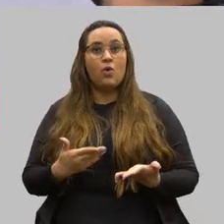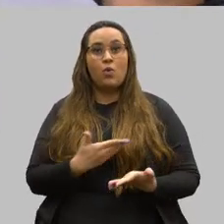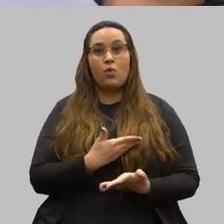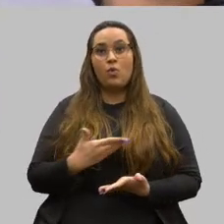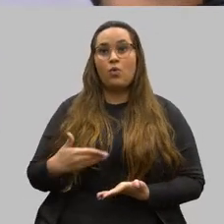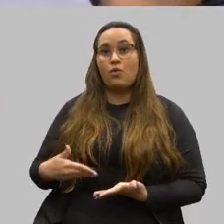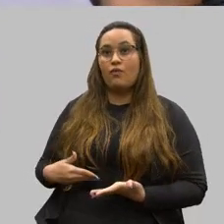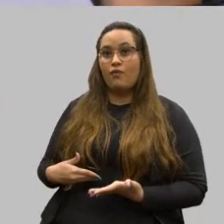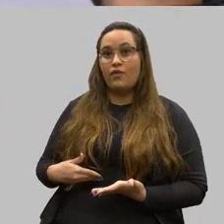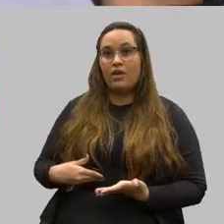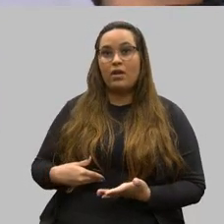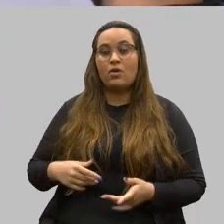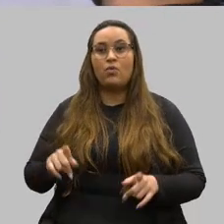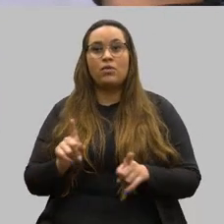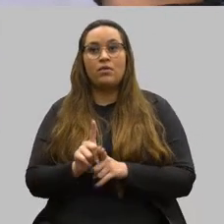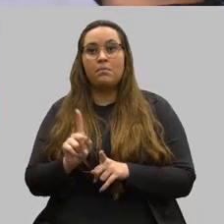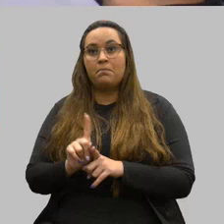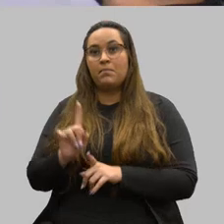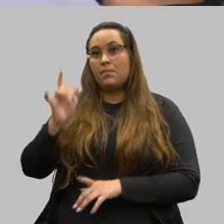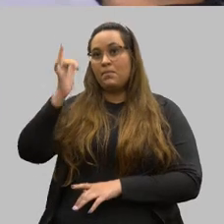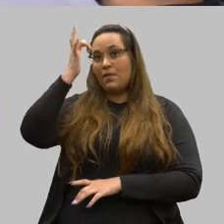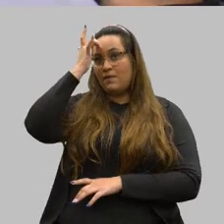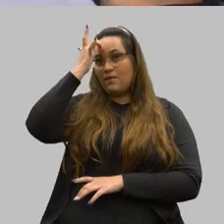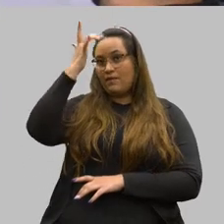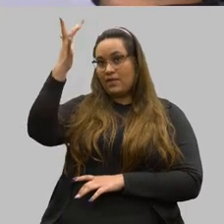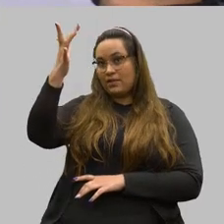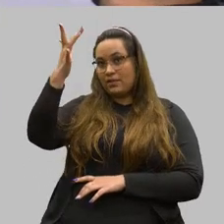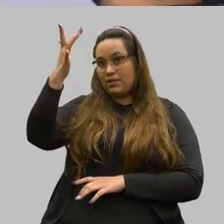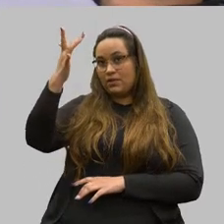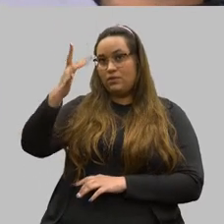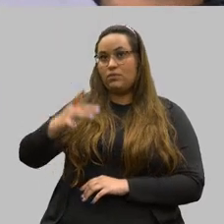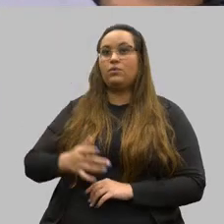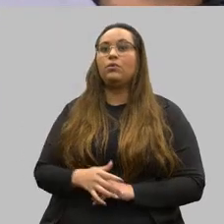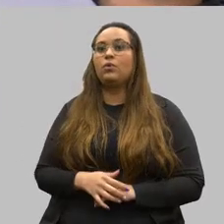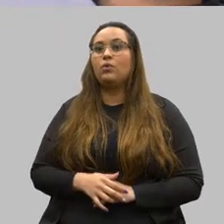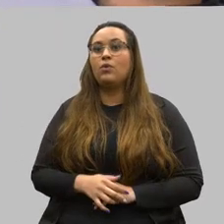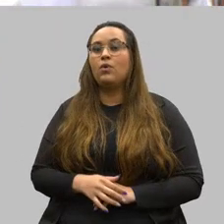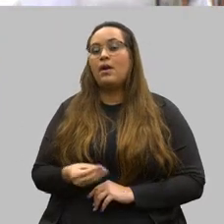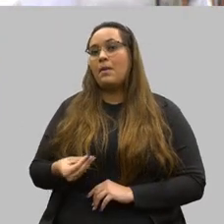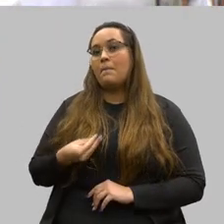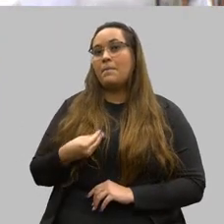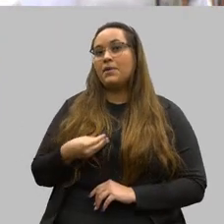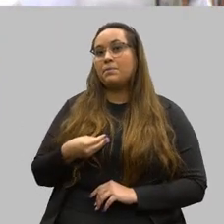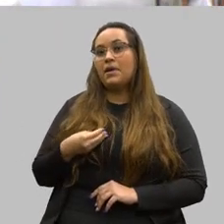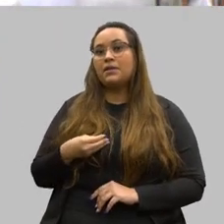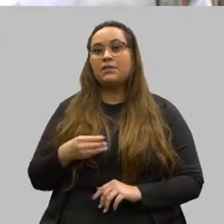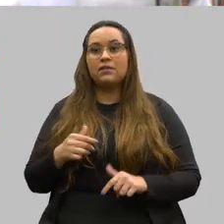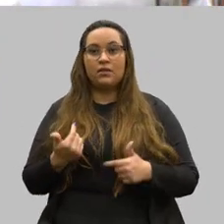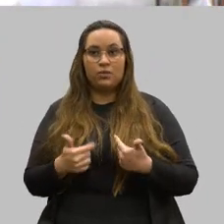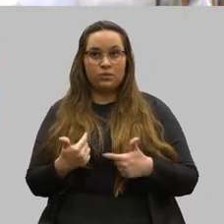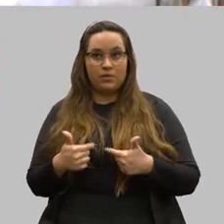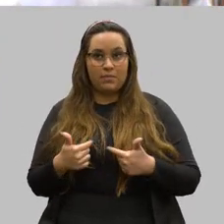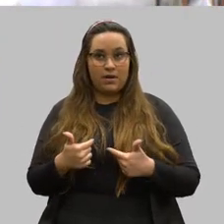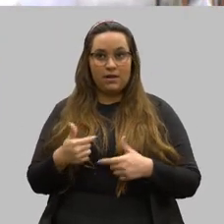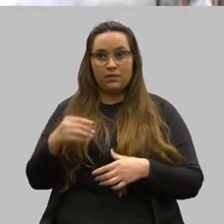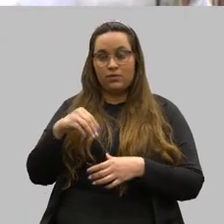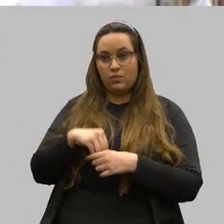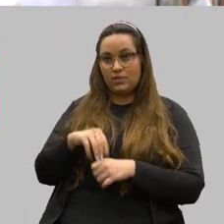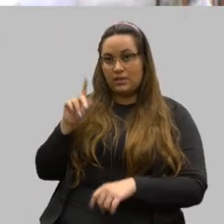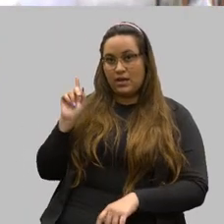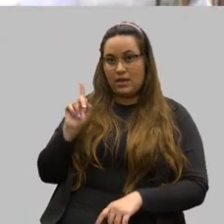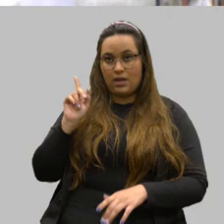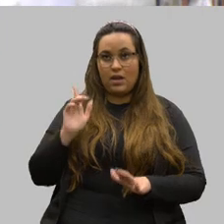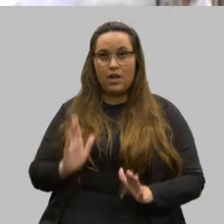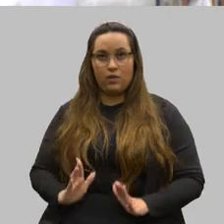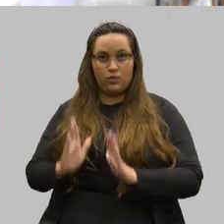eh facilitou a a participação dos trabalhadores lá no prédio eh